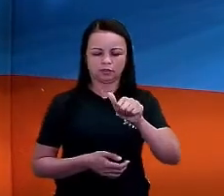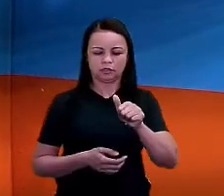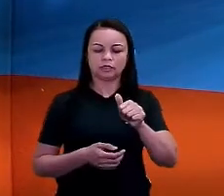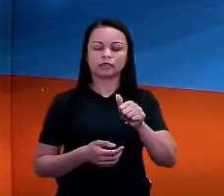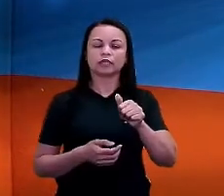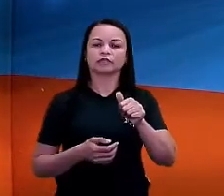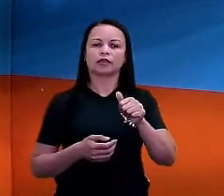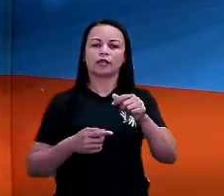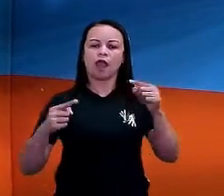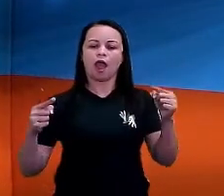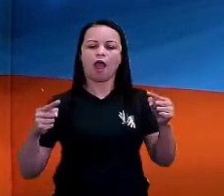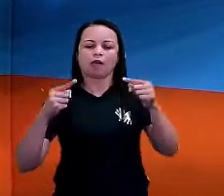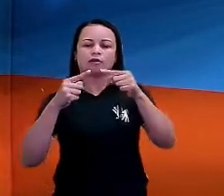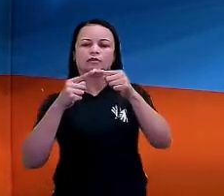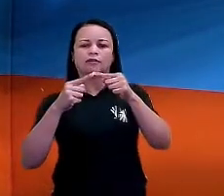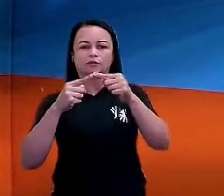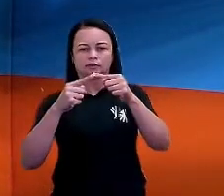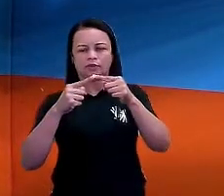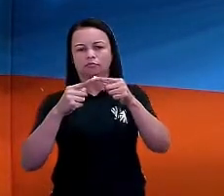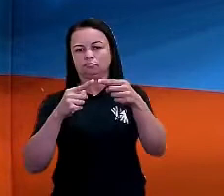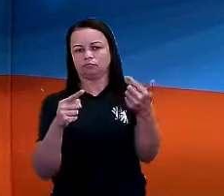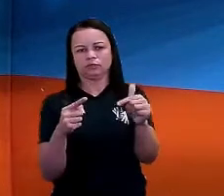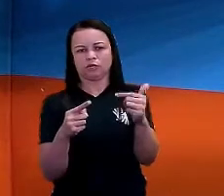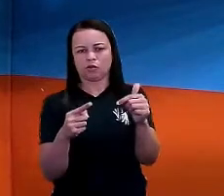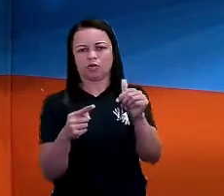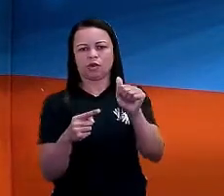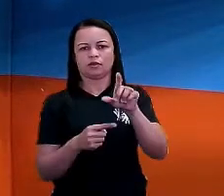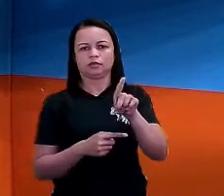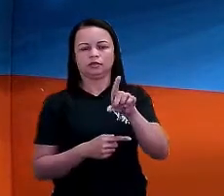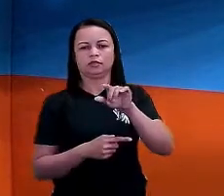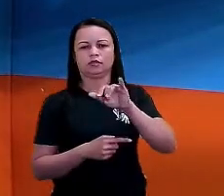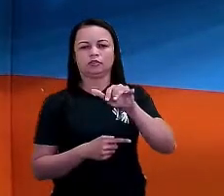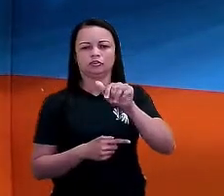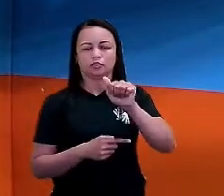dois vértices não adjacentes, ou